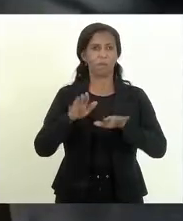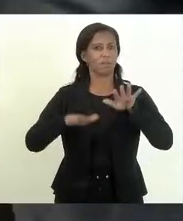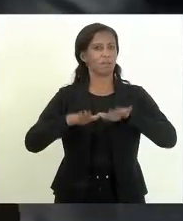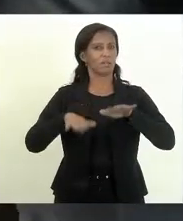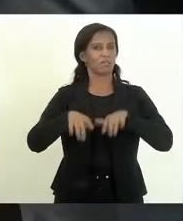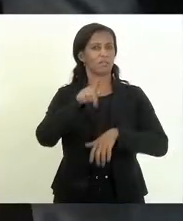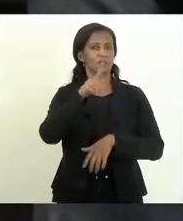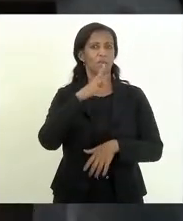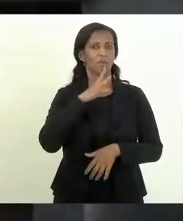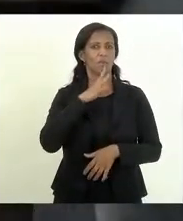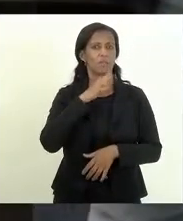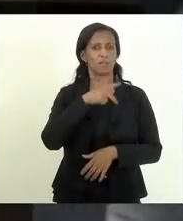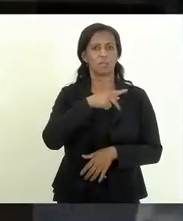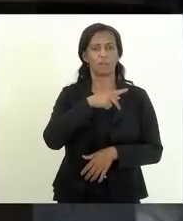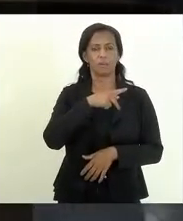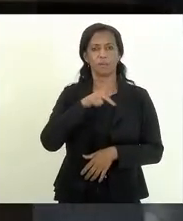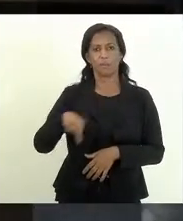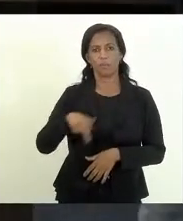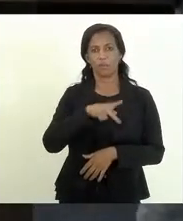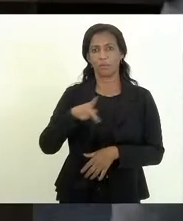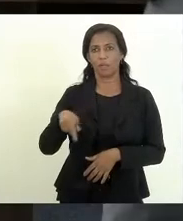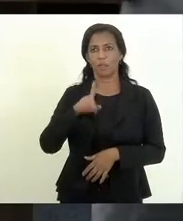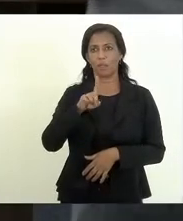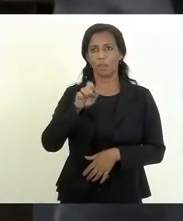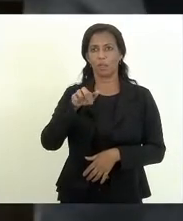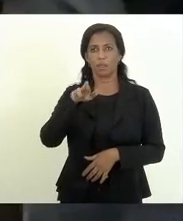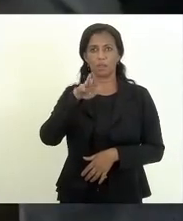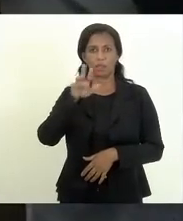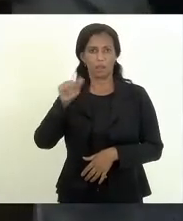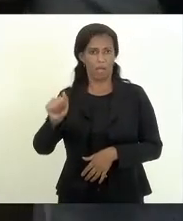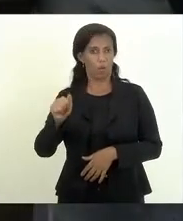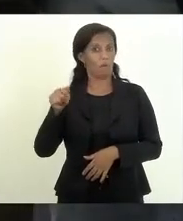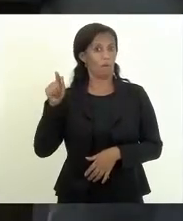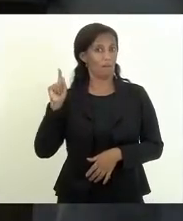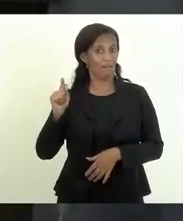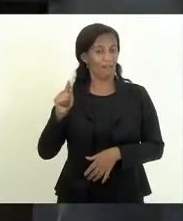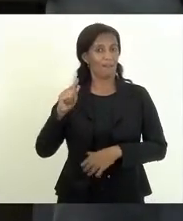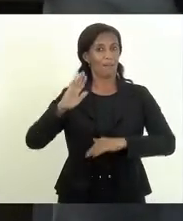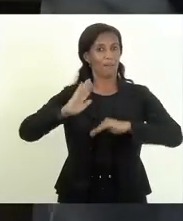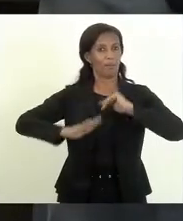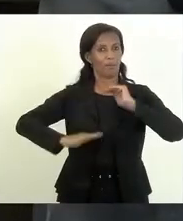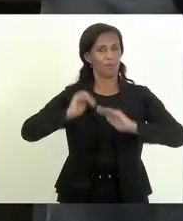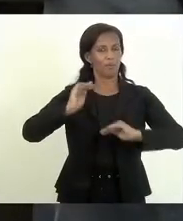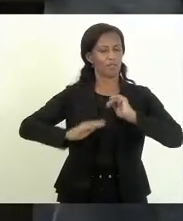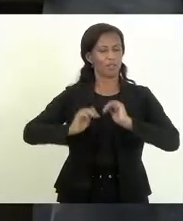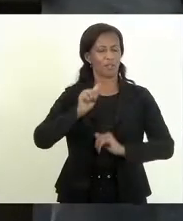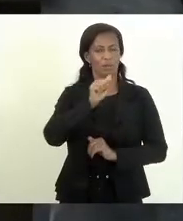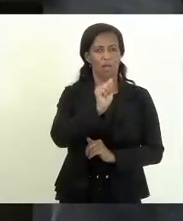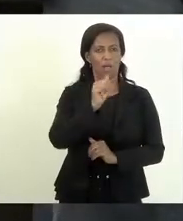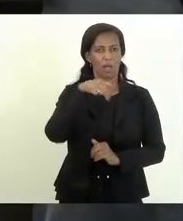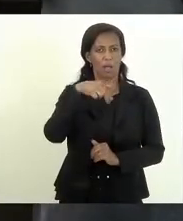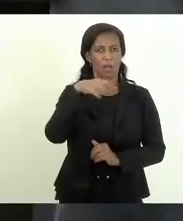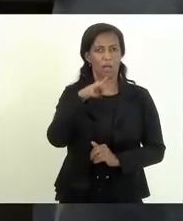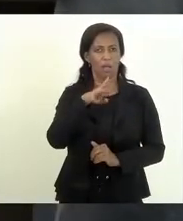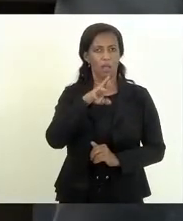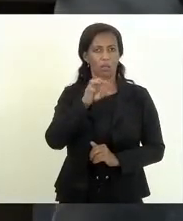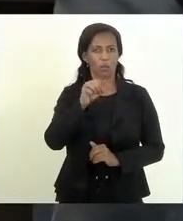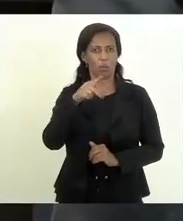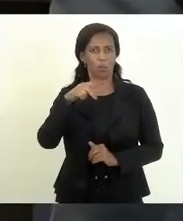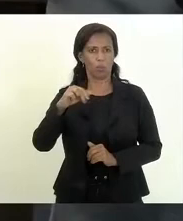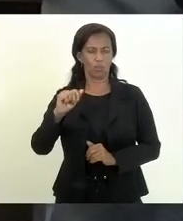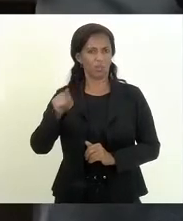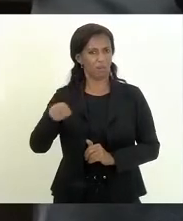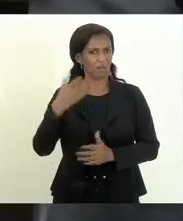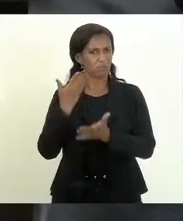a professora Delma Peçanha Neves, da UF, da área da antropologia, uma das pessoas que mais estudou, Marta, né? Os saberes orais,